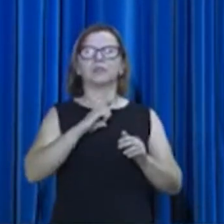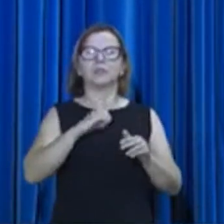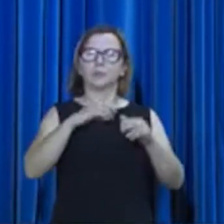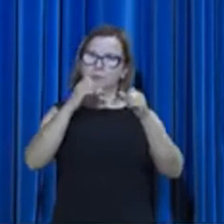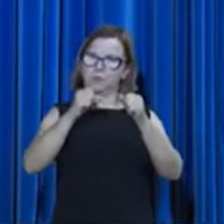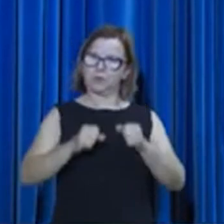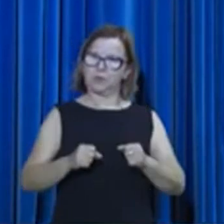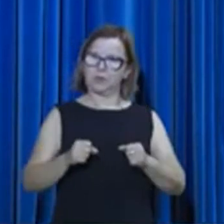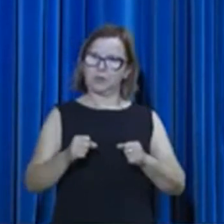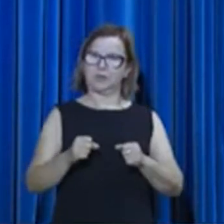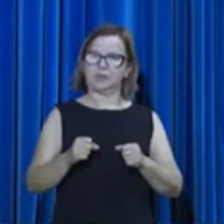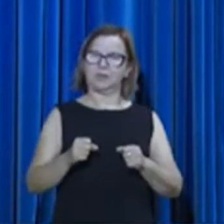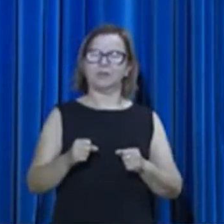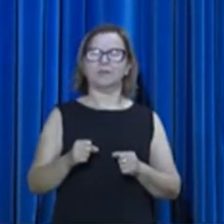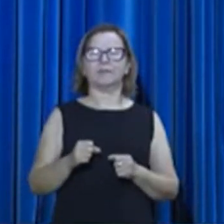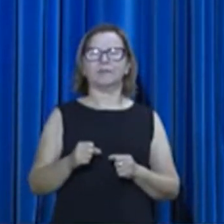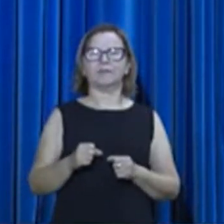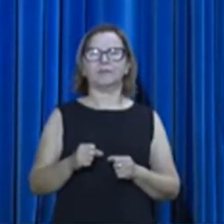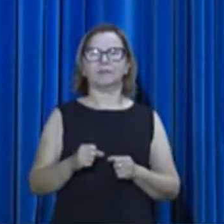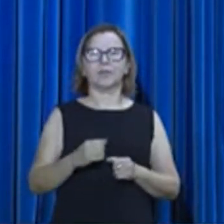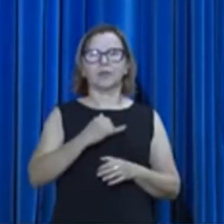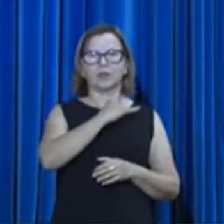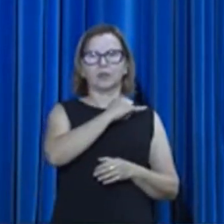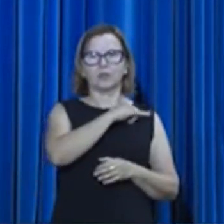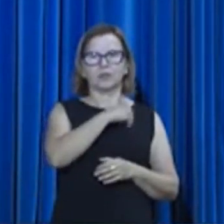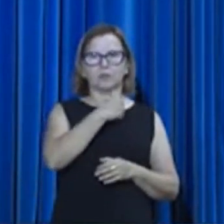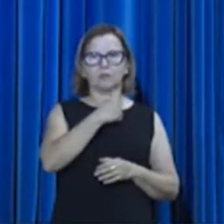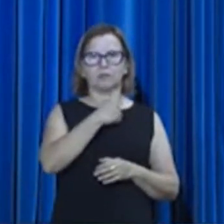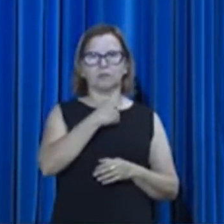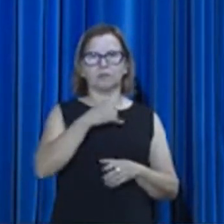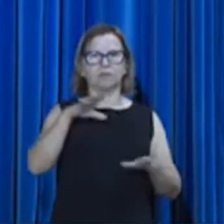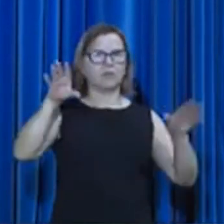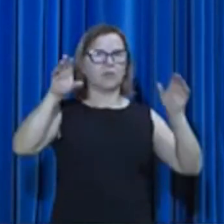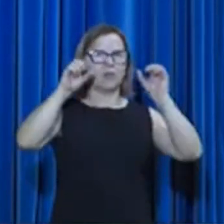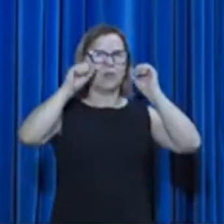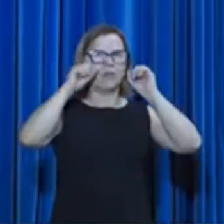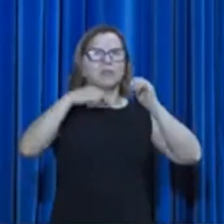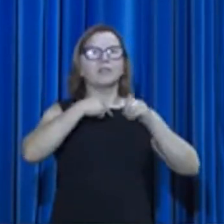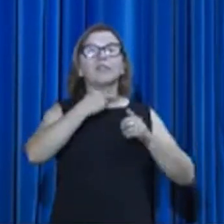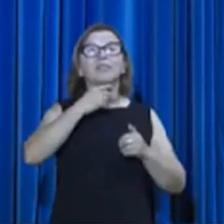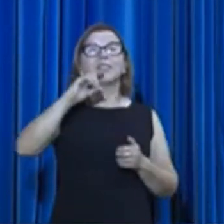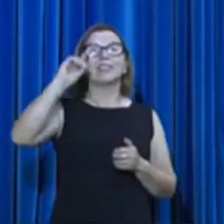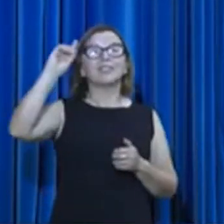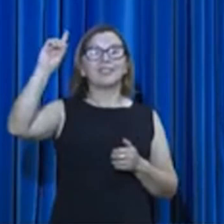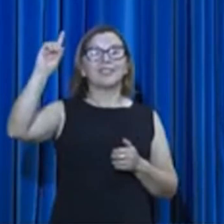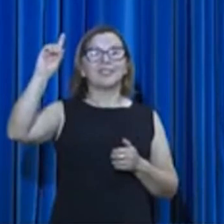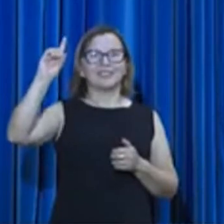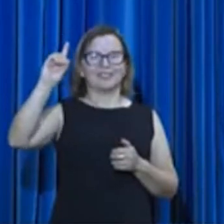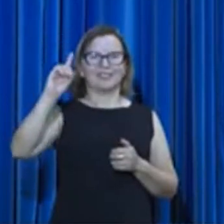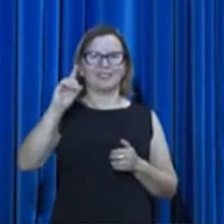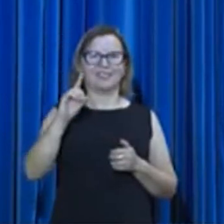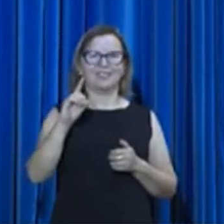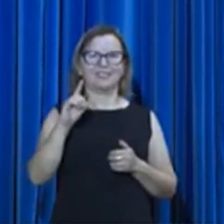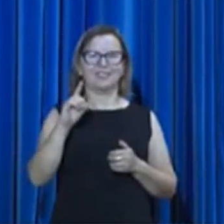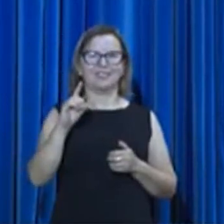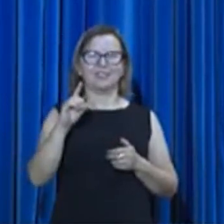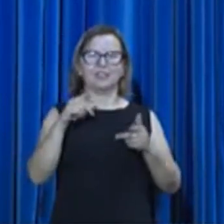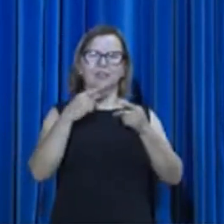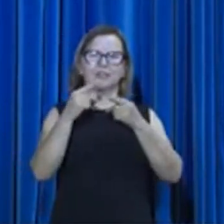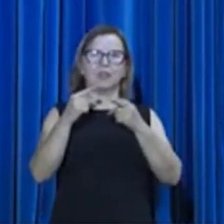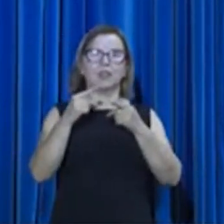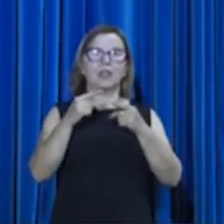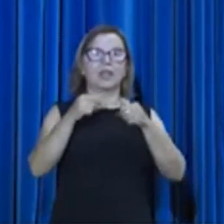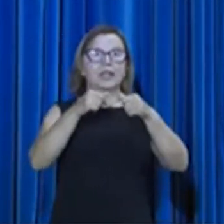João, ele ouviu a voz de Deus falando: este é o meu filho amado.